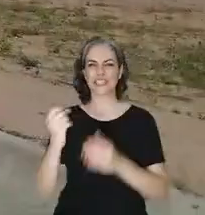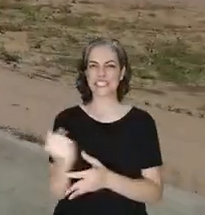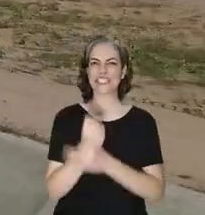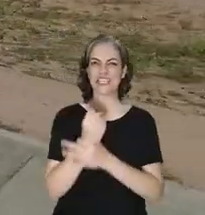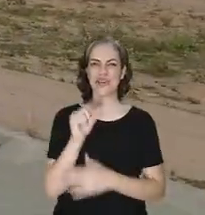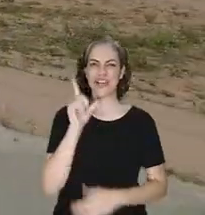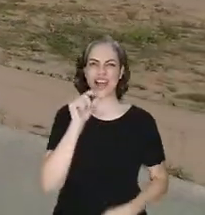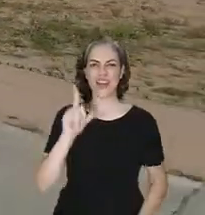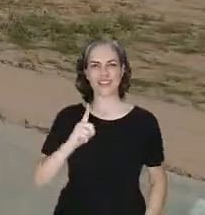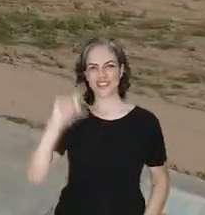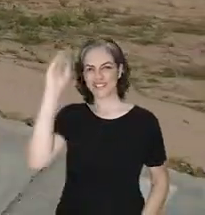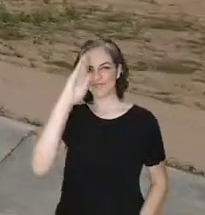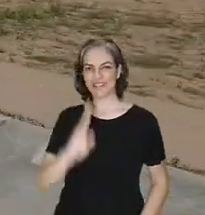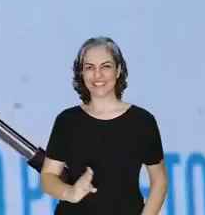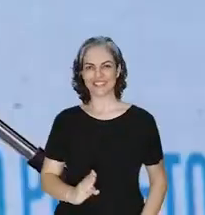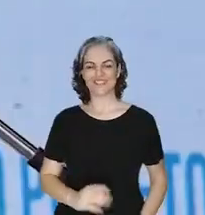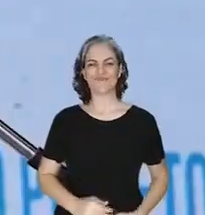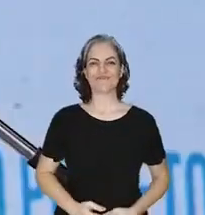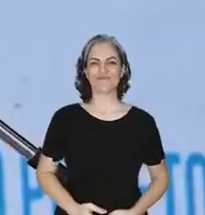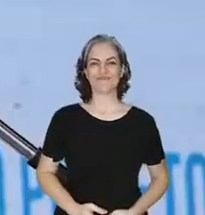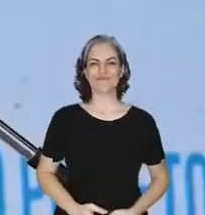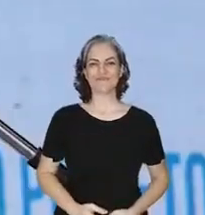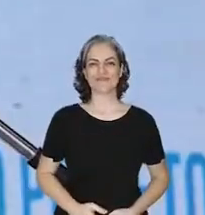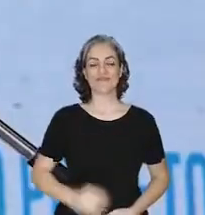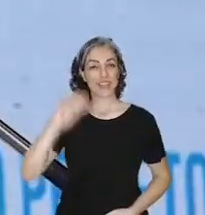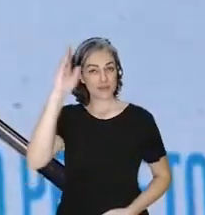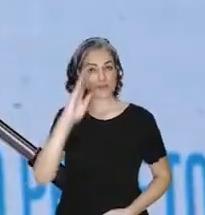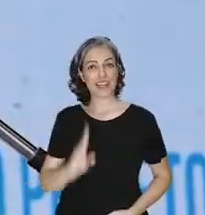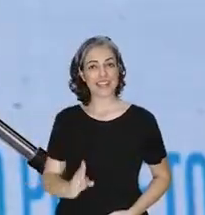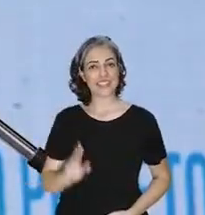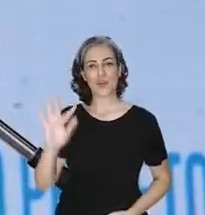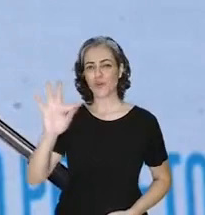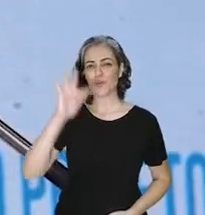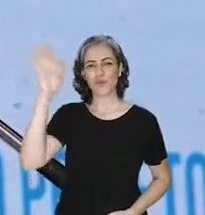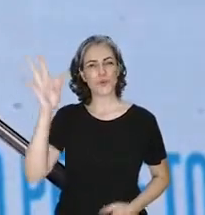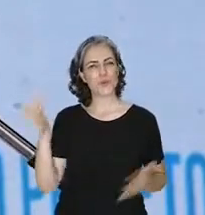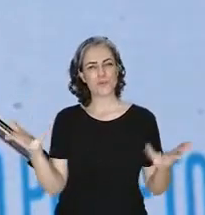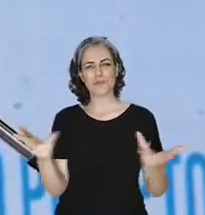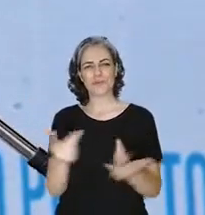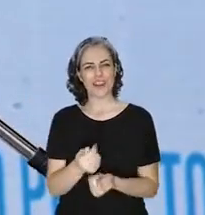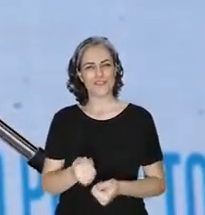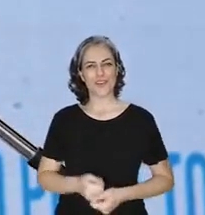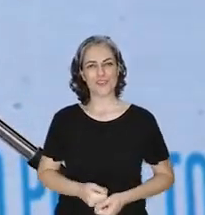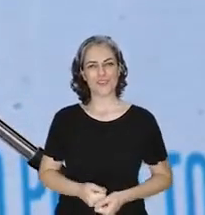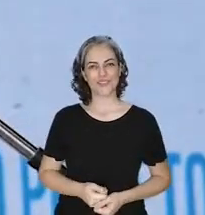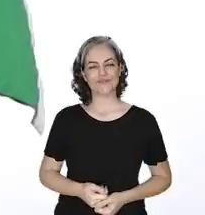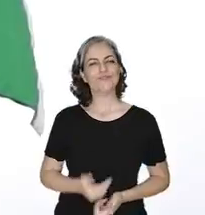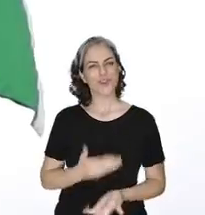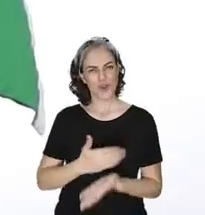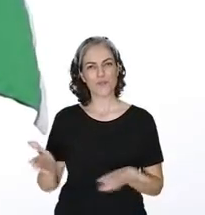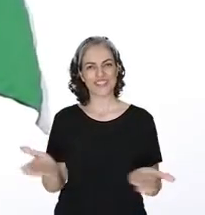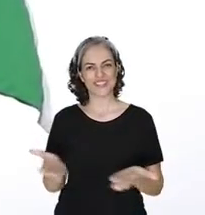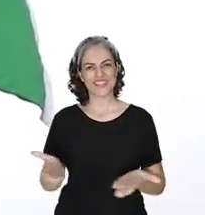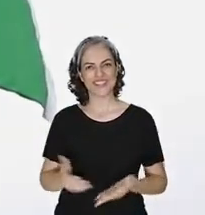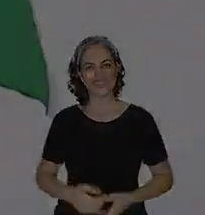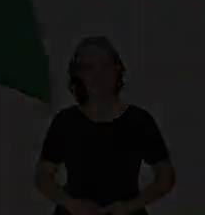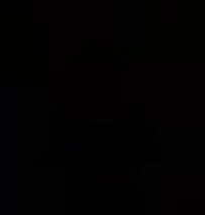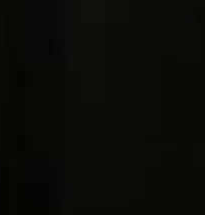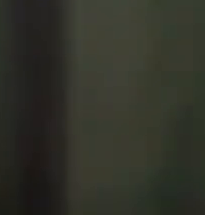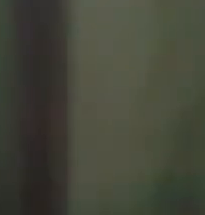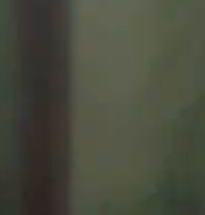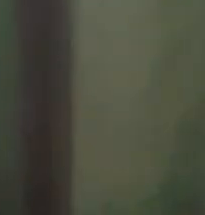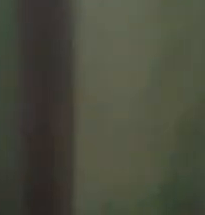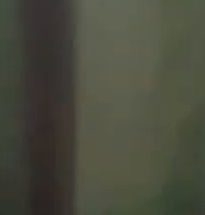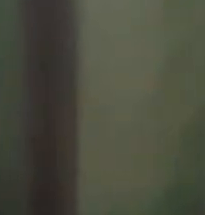e pela segurança hídrica do país o Brasil tem um grande futuro e esse futuro chegou